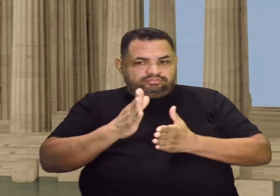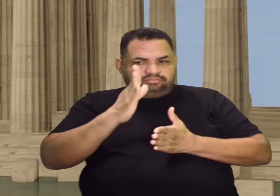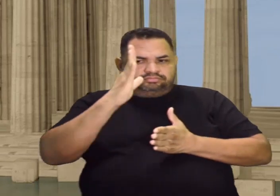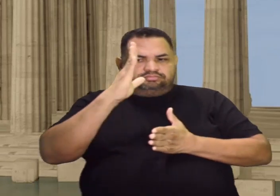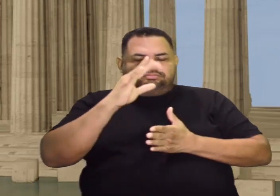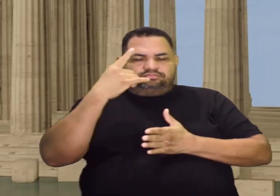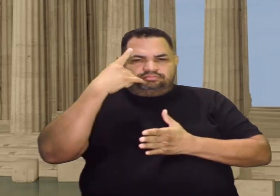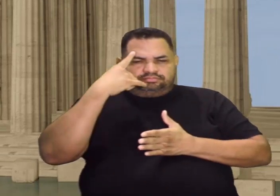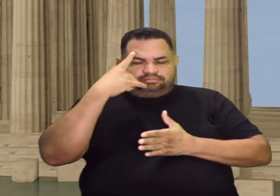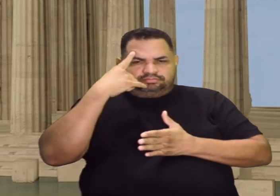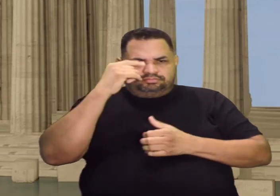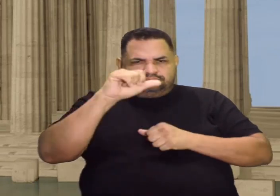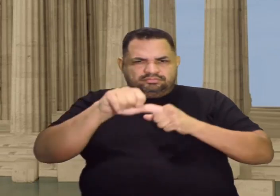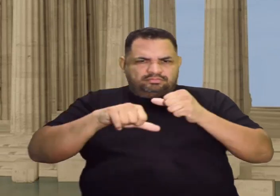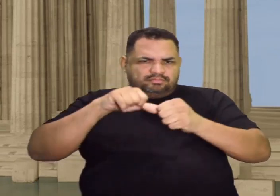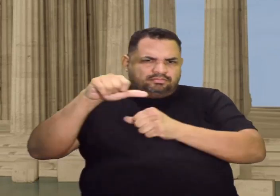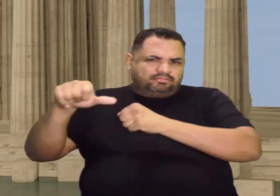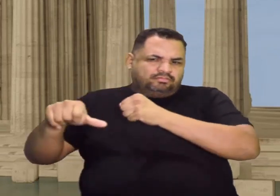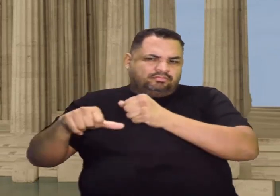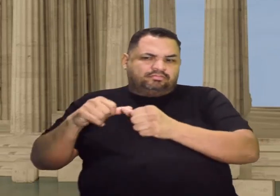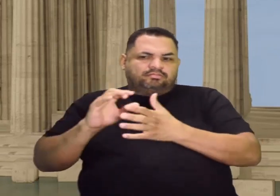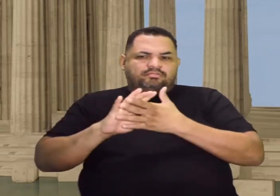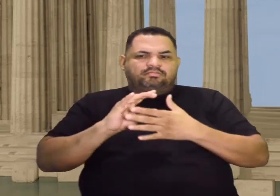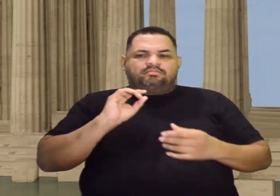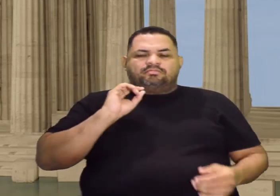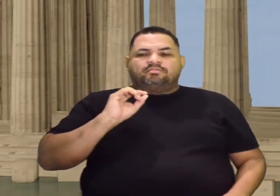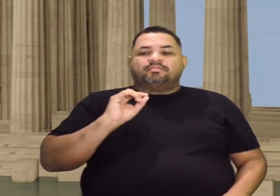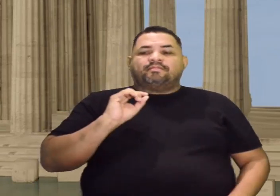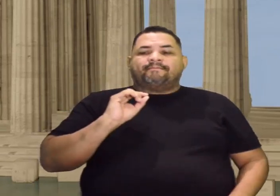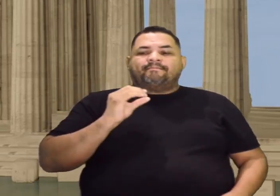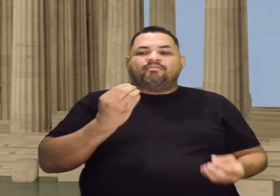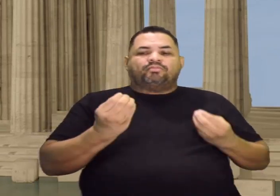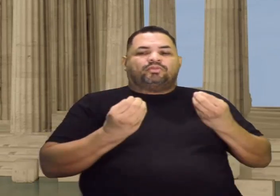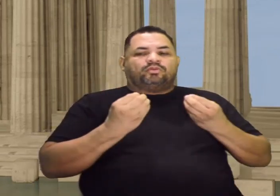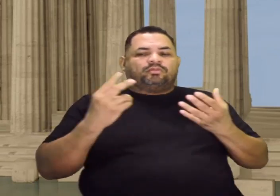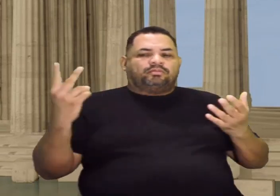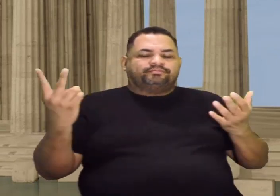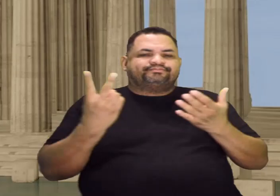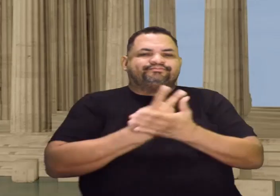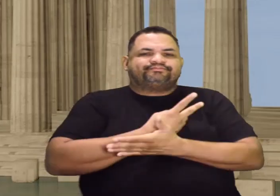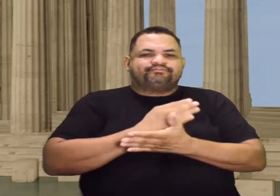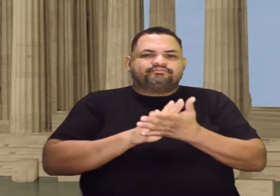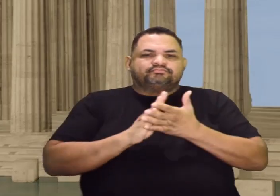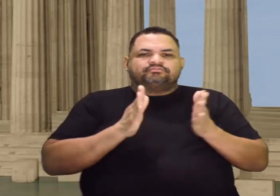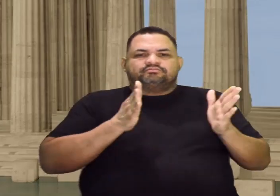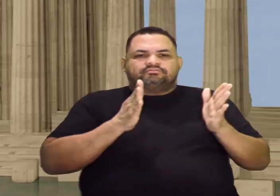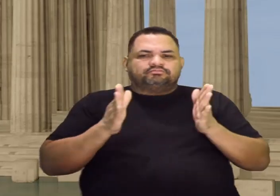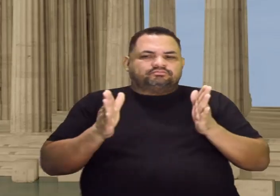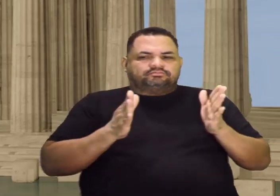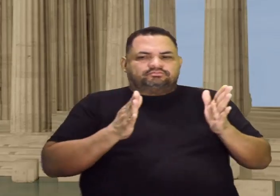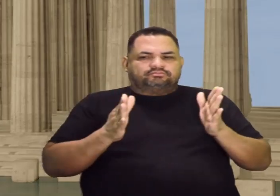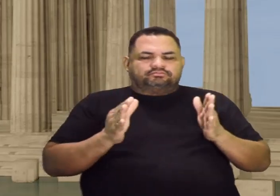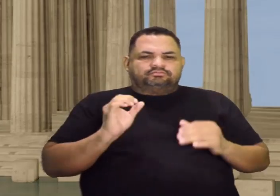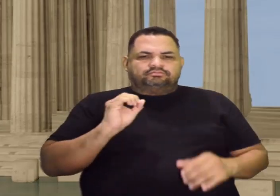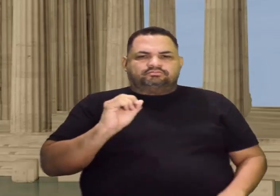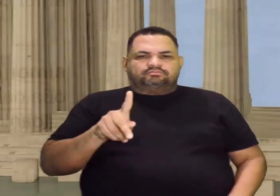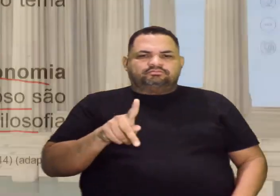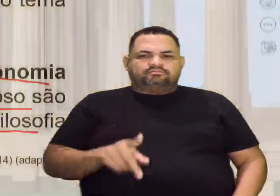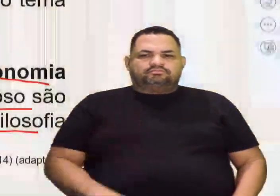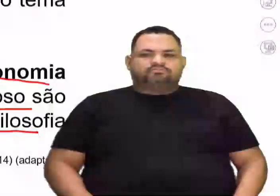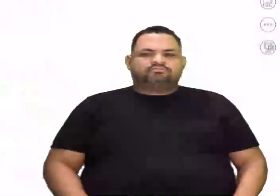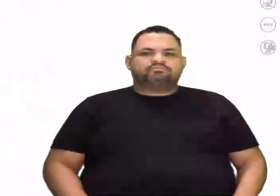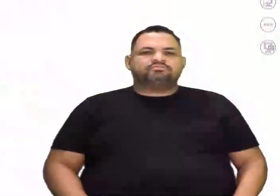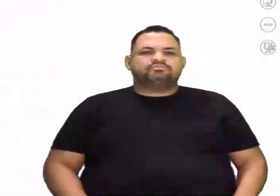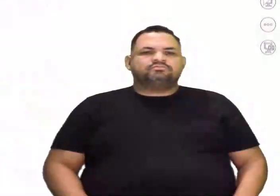pensamento, uma mudança, para vocês entenderem mais ou menos como funcionava nesses períodos. Ok? Vamos lá, olha